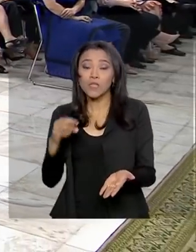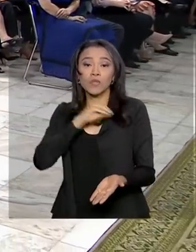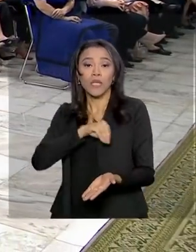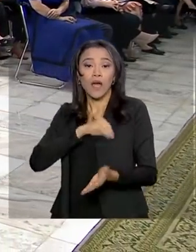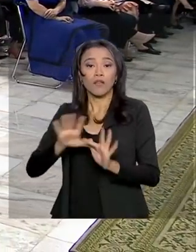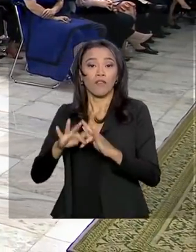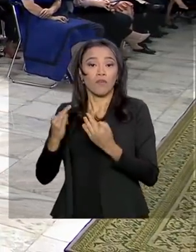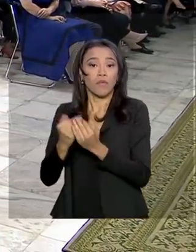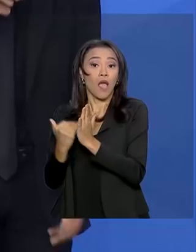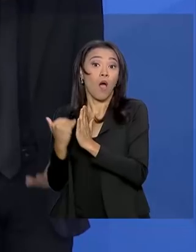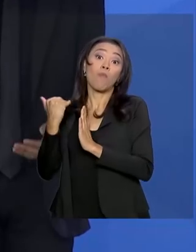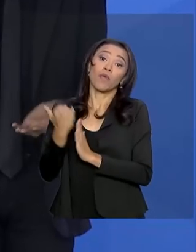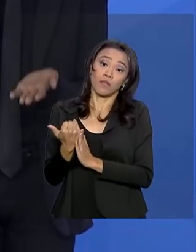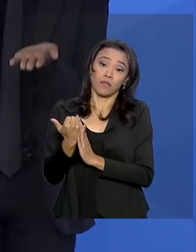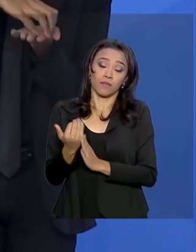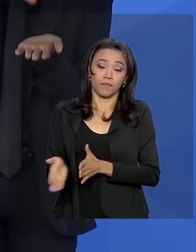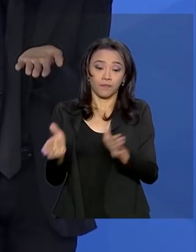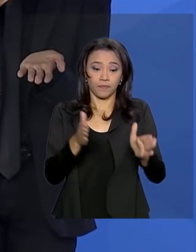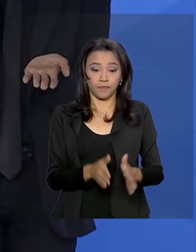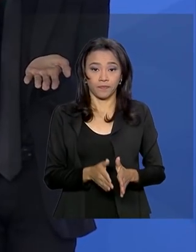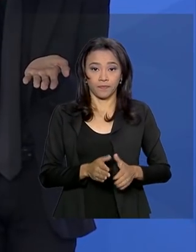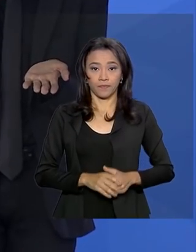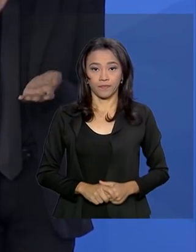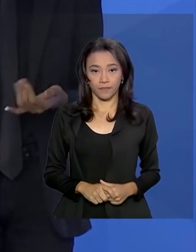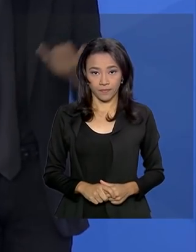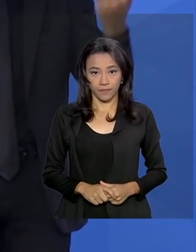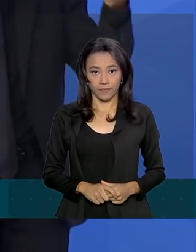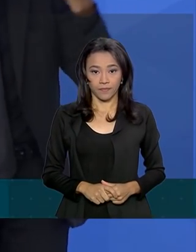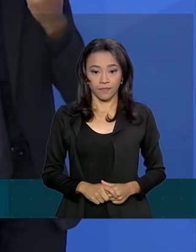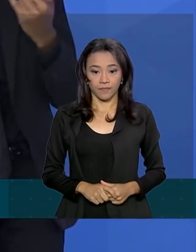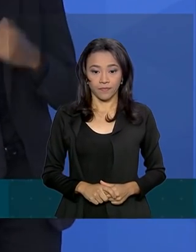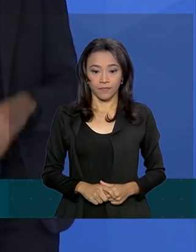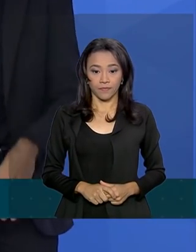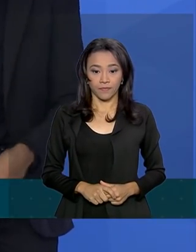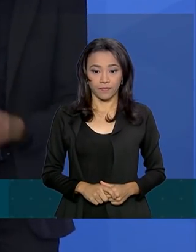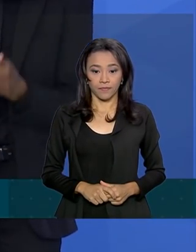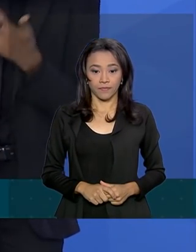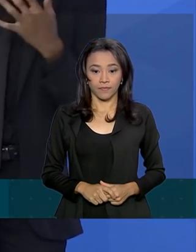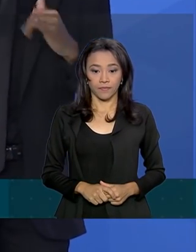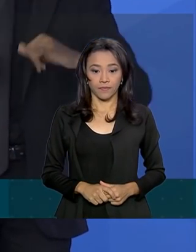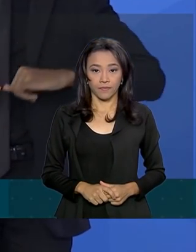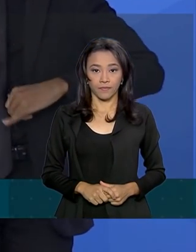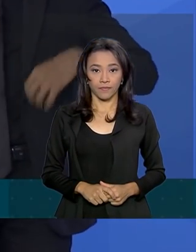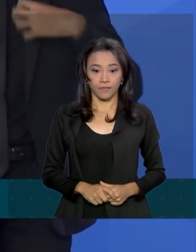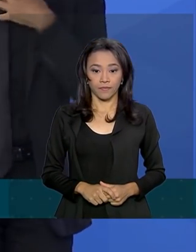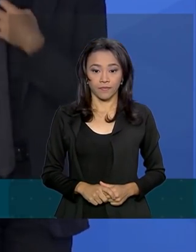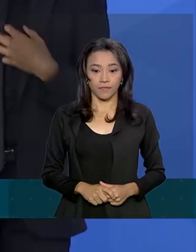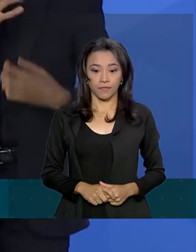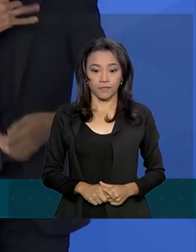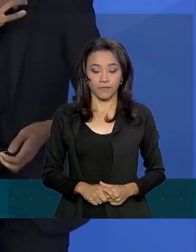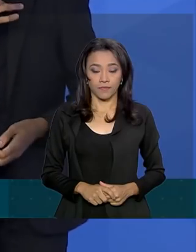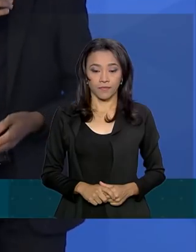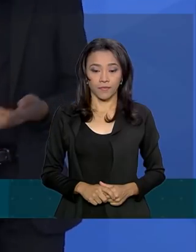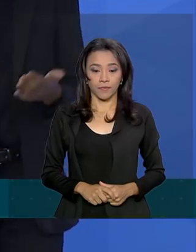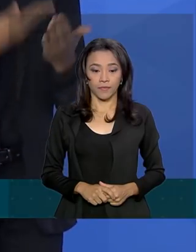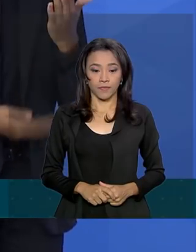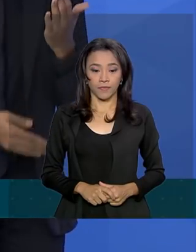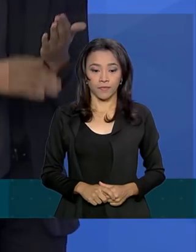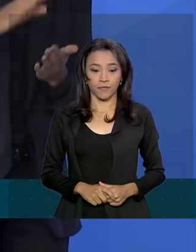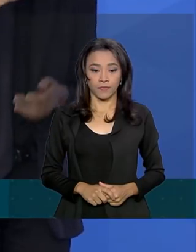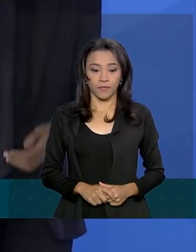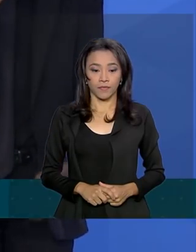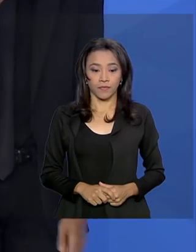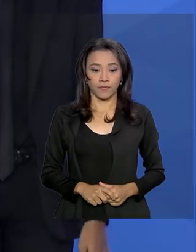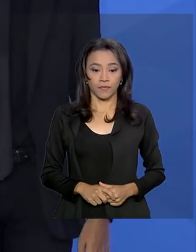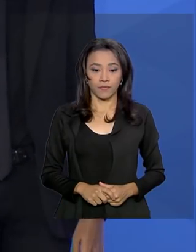família aumentasse. Nós ouvimos os relatos de muitas mães angustiadas com medo de perder o benefício de prestação